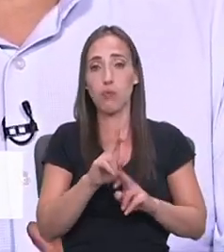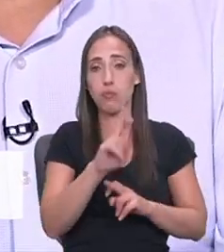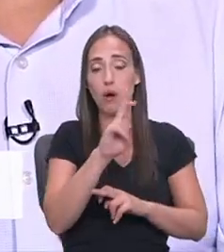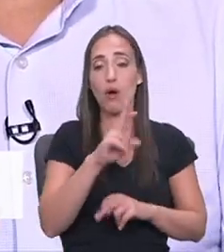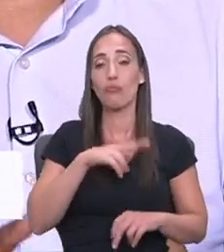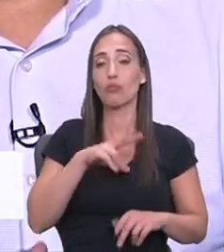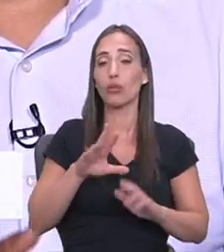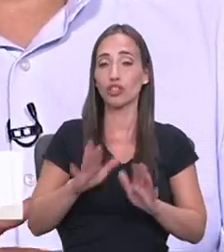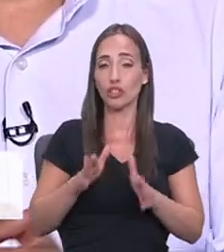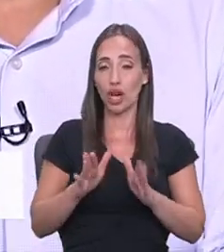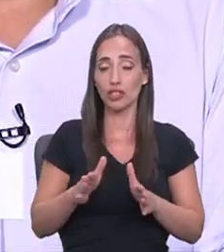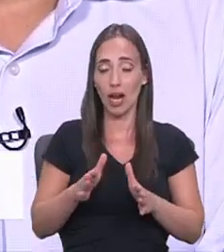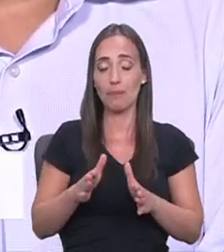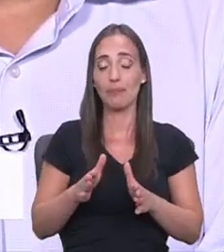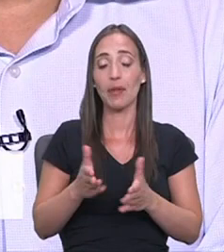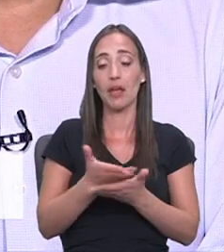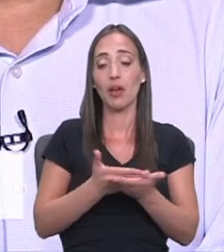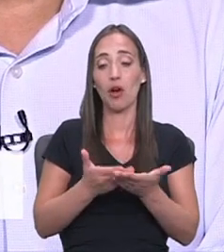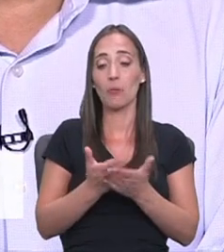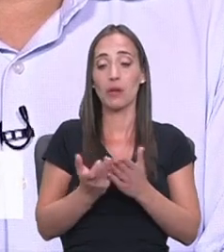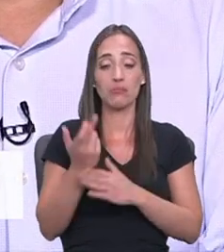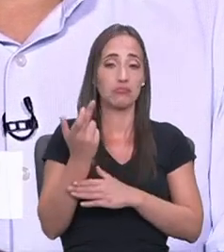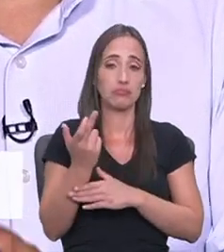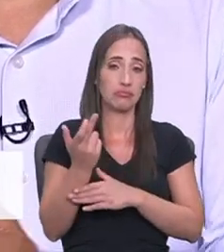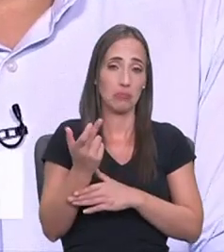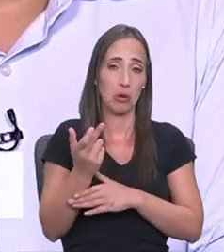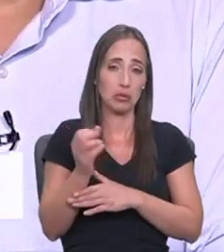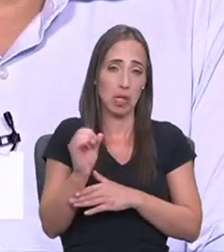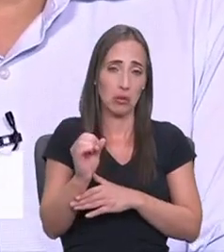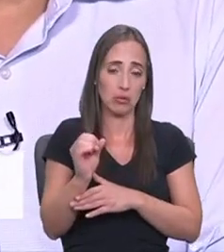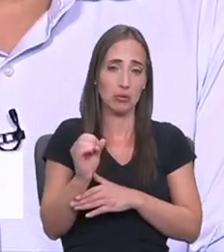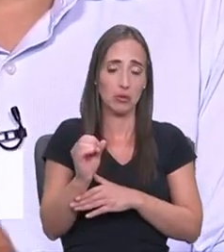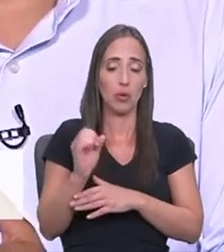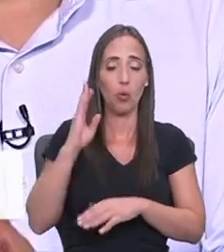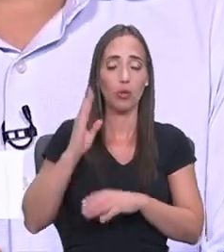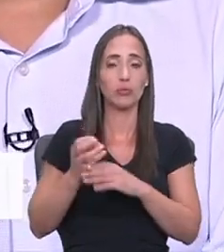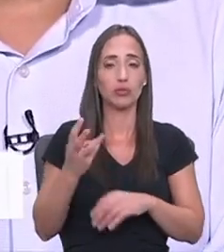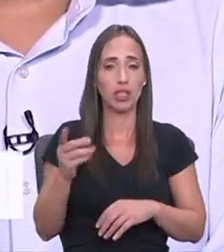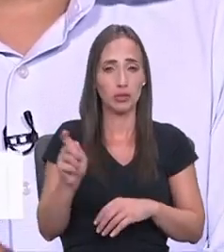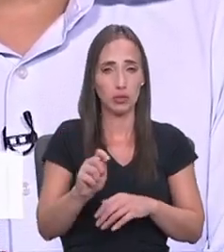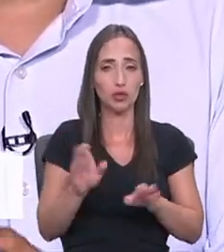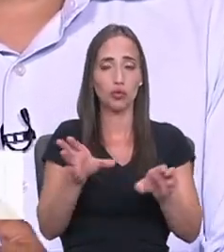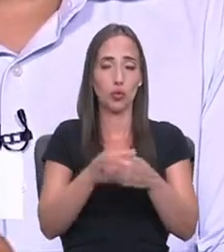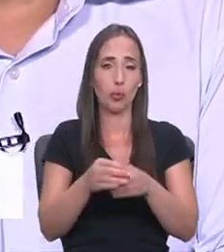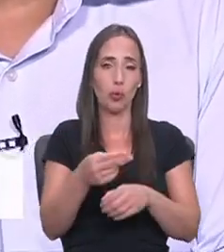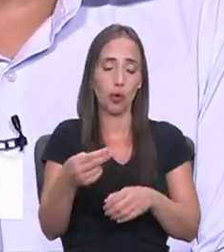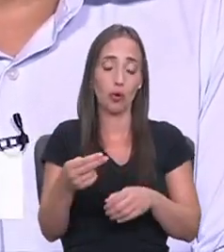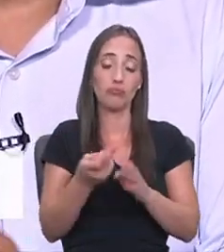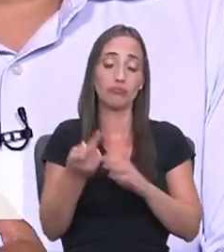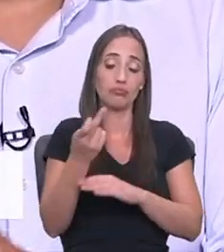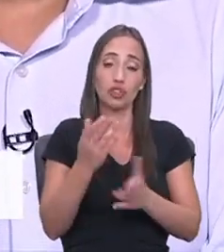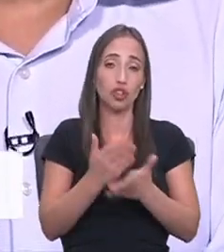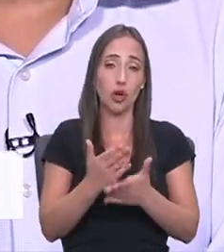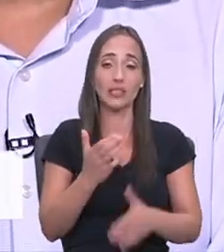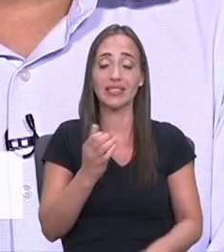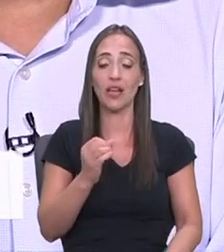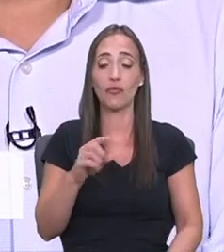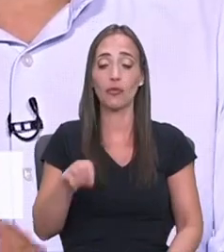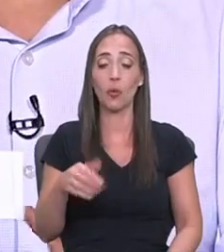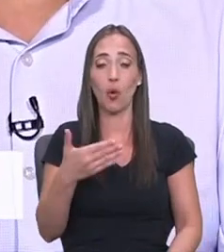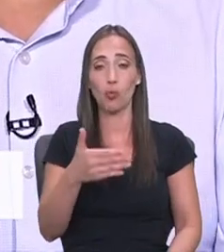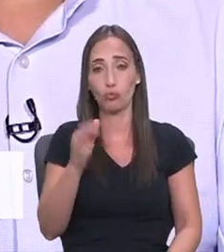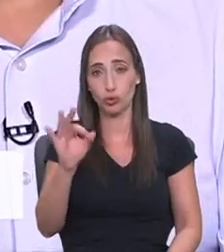já tinha um crescimento nulo em Cadeia no último trimestre a união a zona Euro já teve um crescimento de apenas 0,1 no último